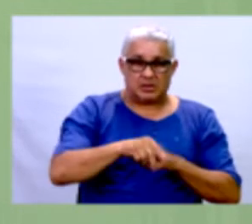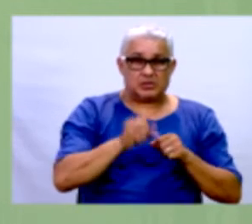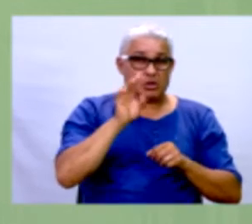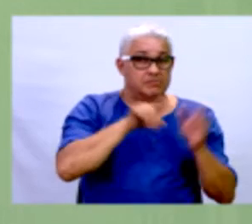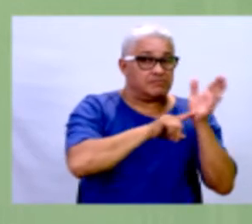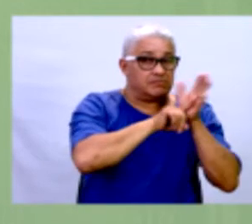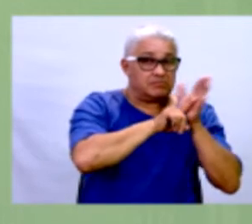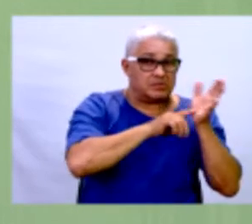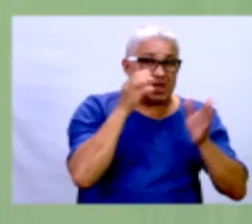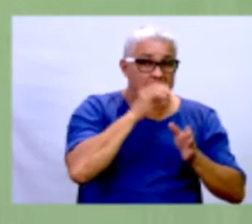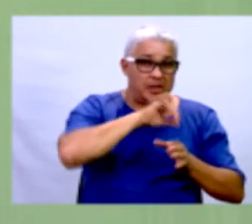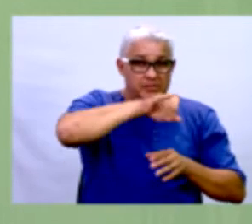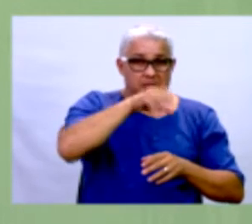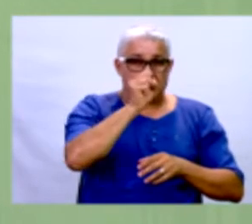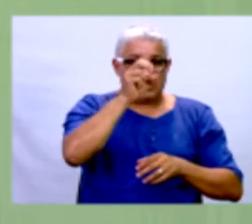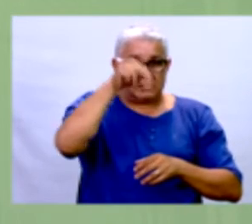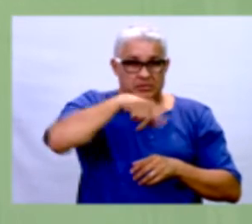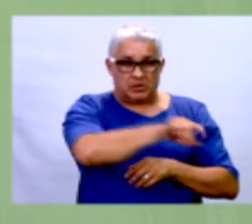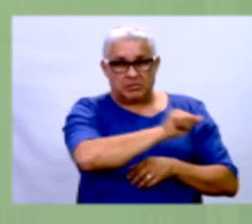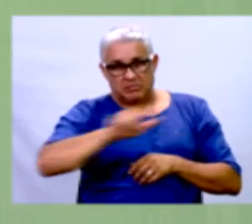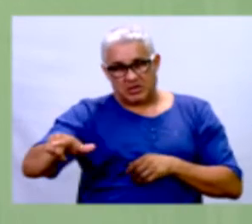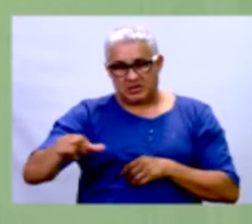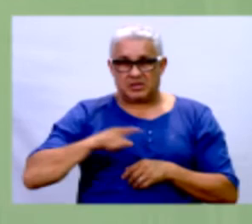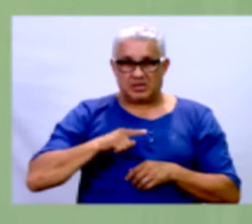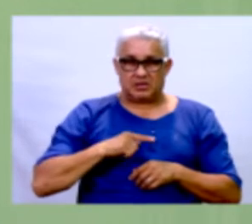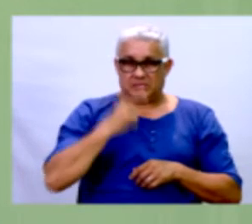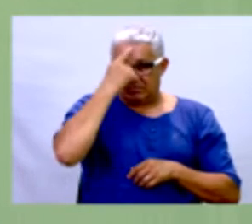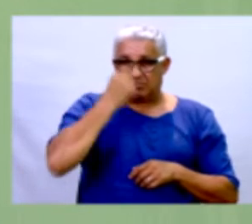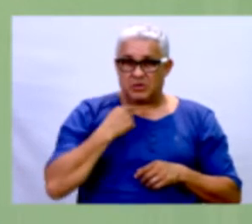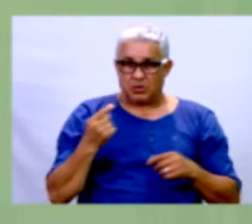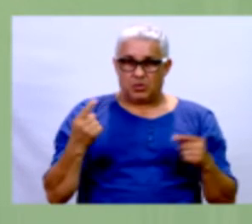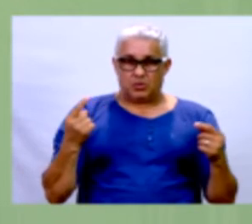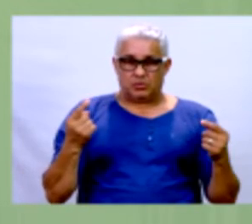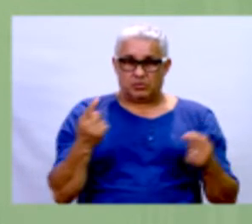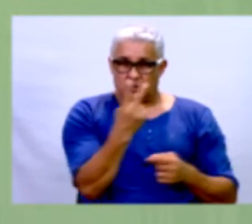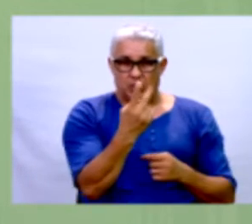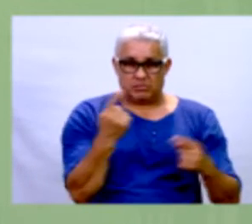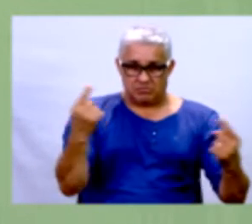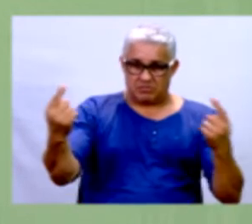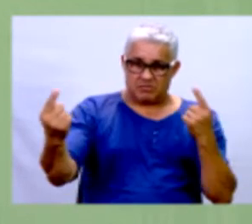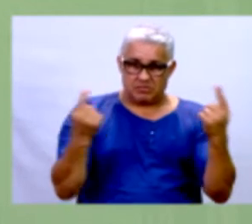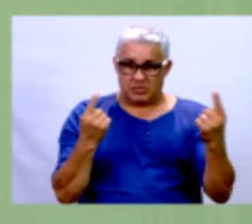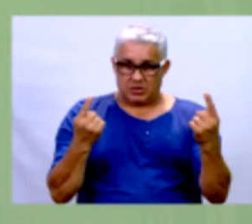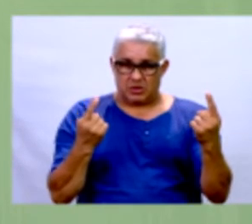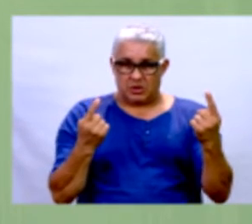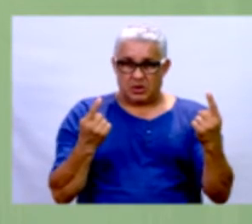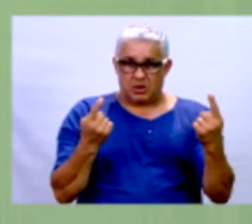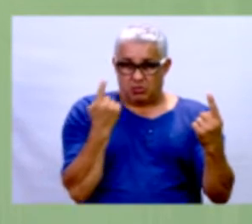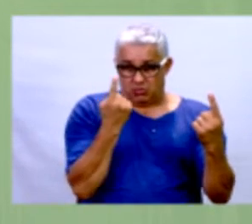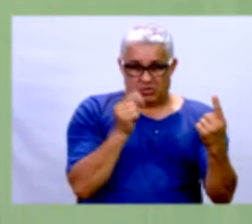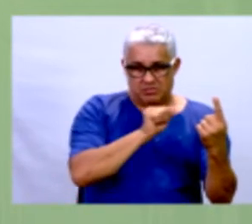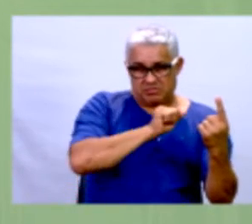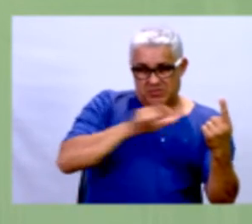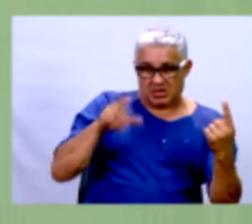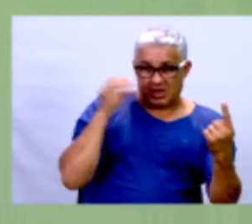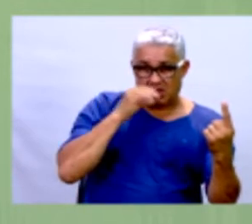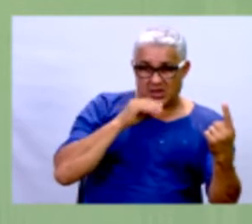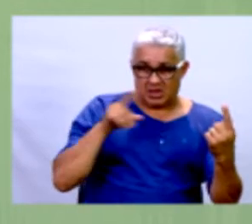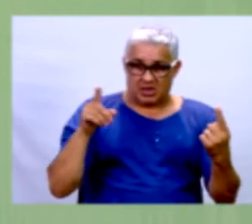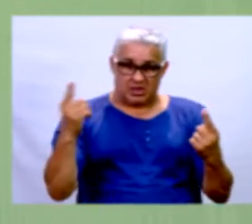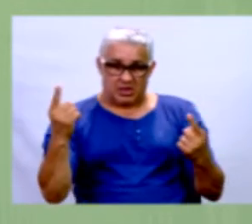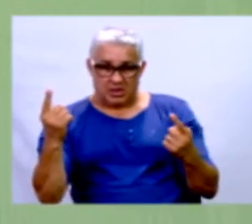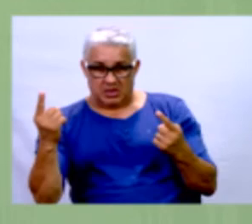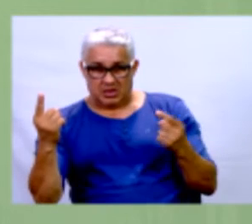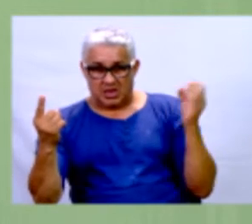mais rápida para JSON. Então, nós temos dois perfis aí, né? Um mais rápido em determinadas situações, outros em outras,